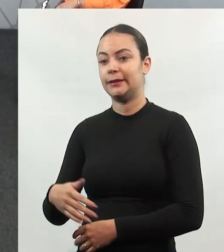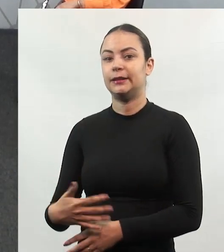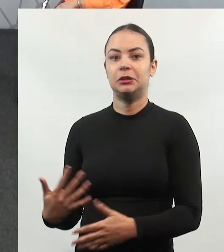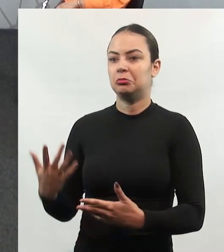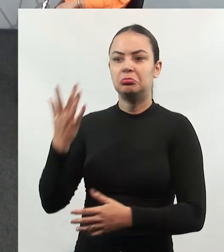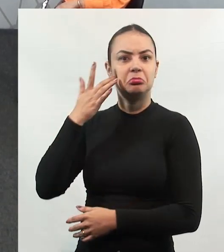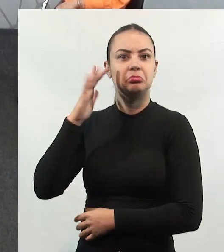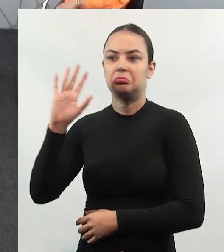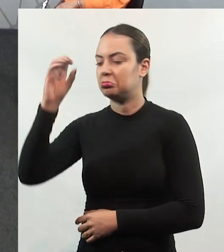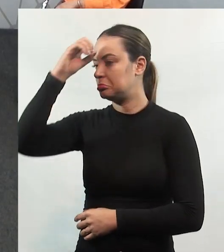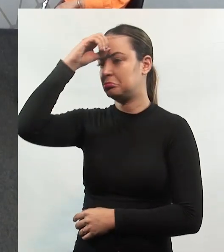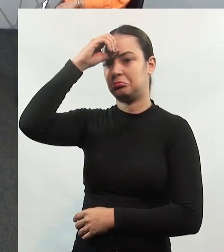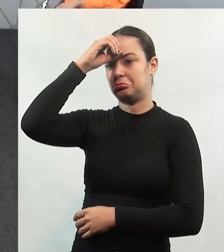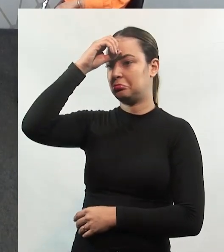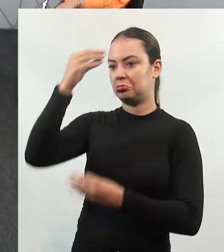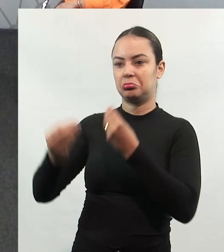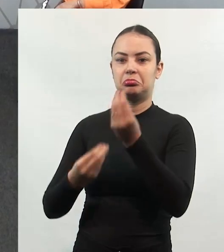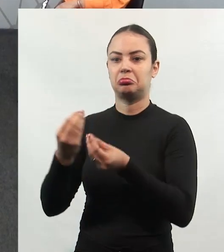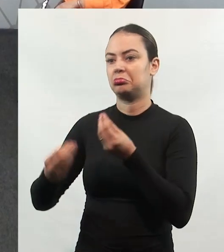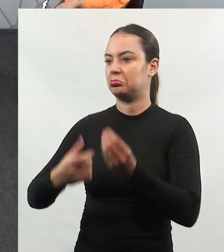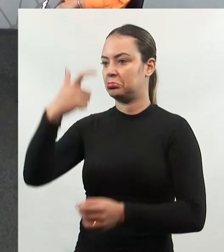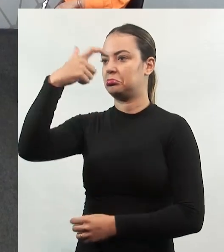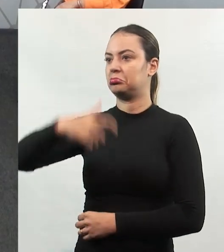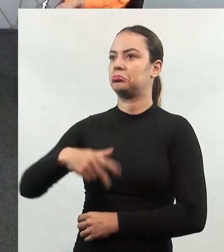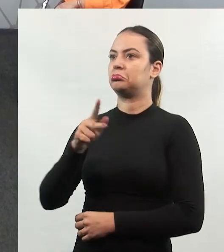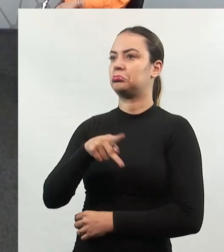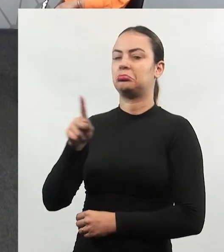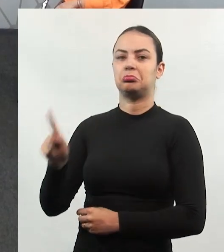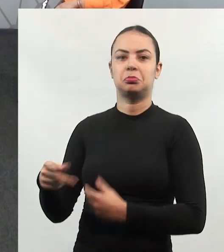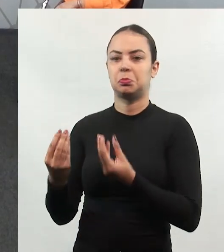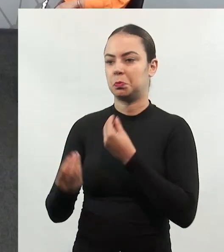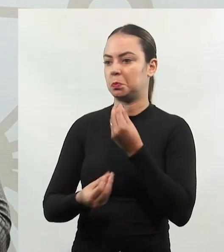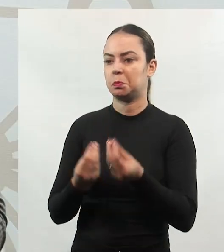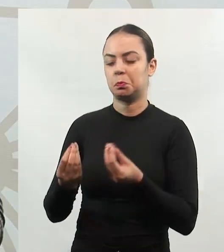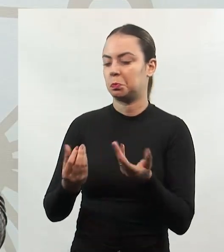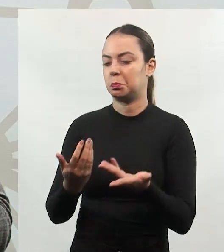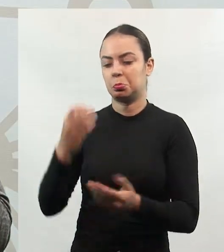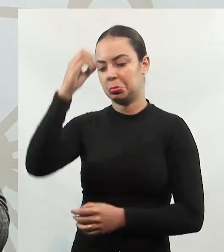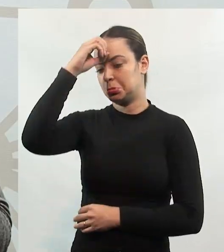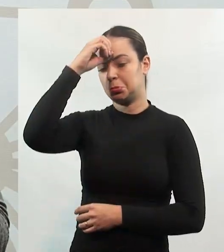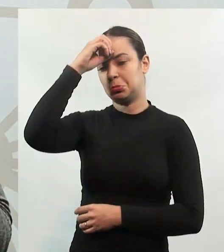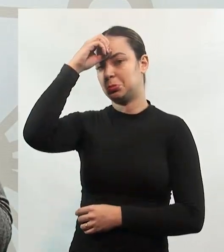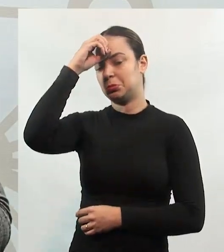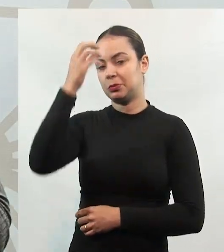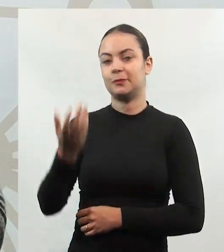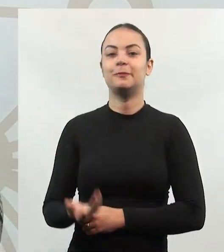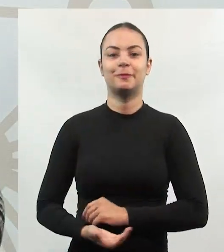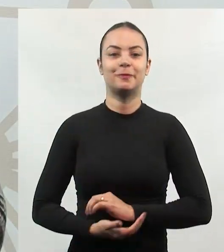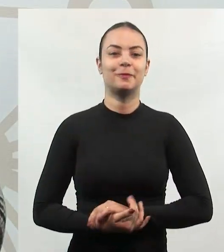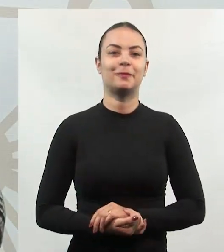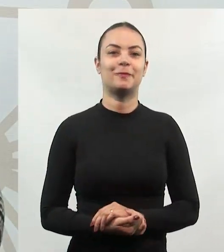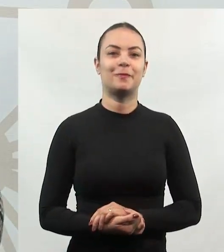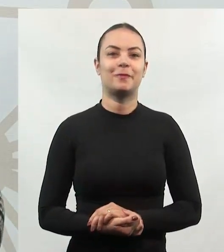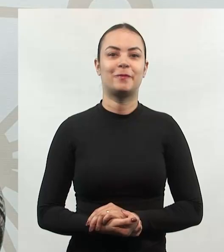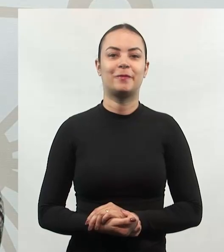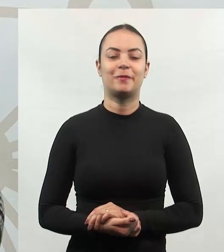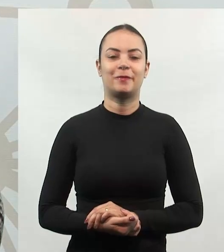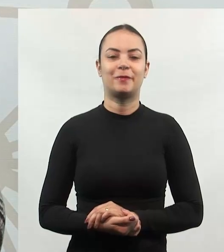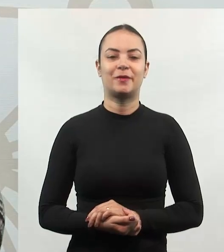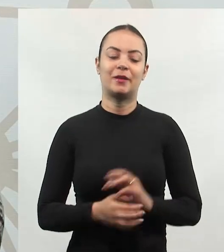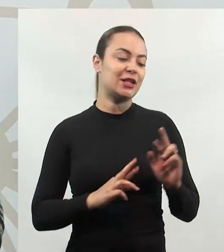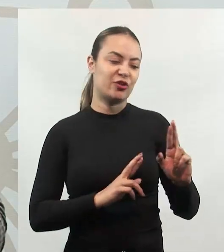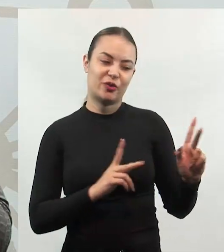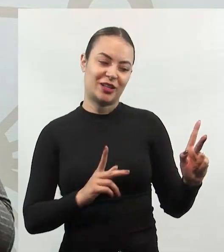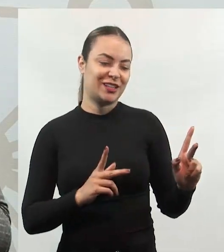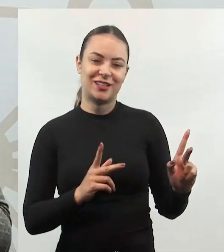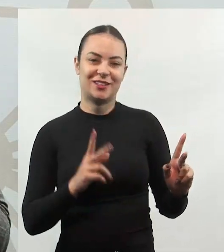Não é muito diferente, né? A minha história com Carmela Dutra também, quando eu sempre estudei em escola pública, né? Eu me lembro que eu estudei